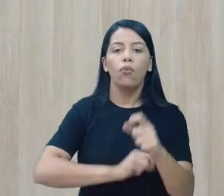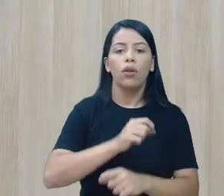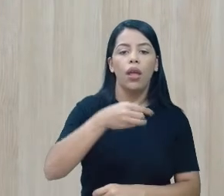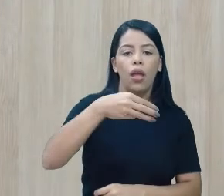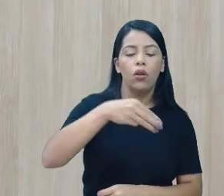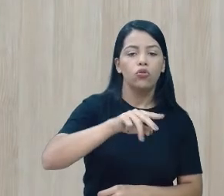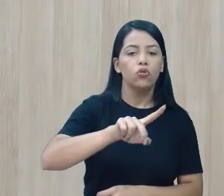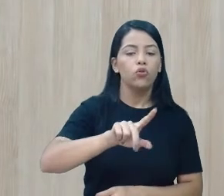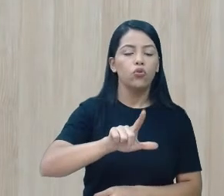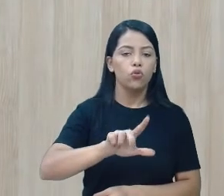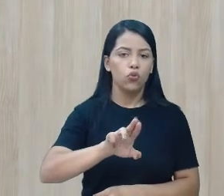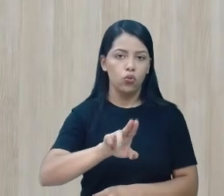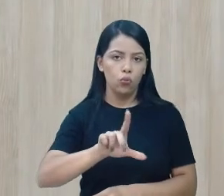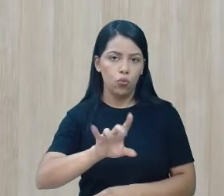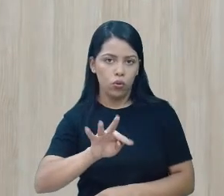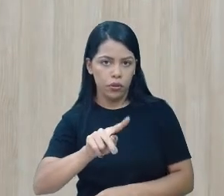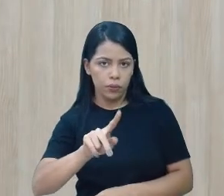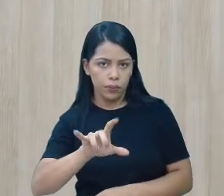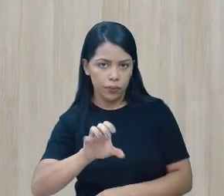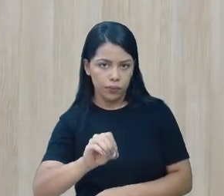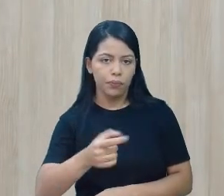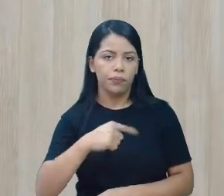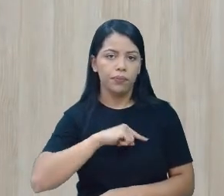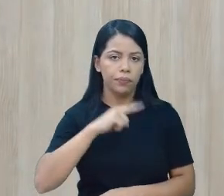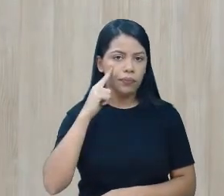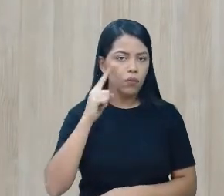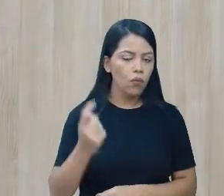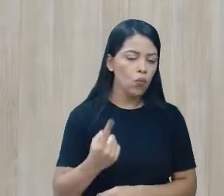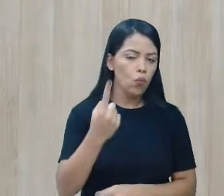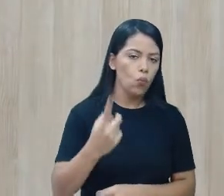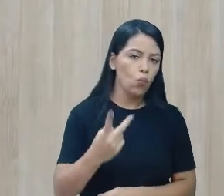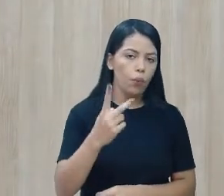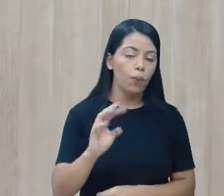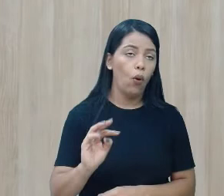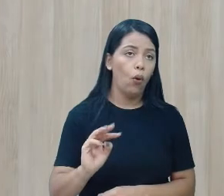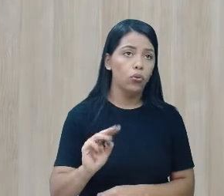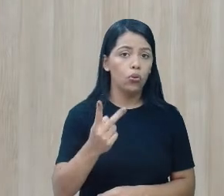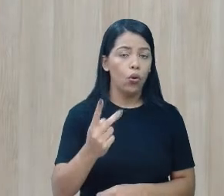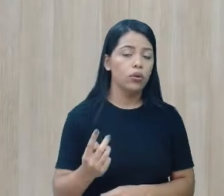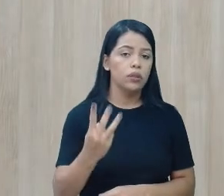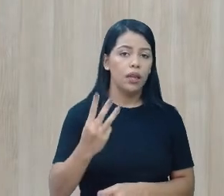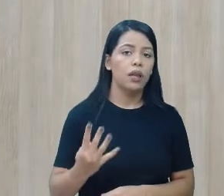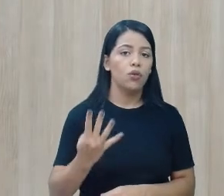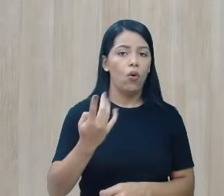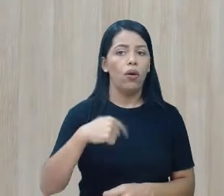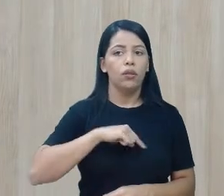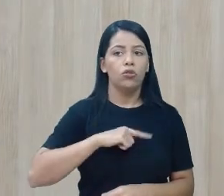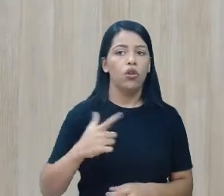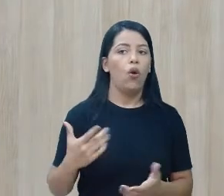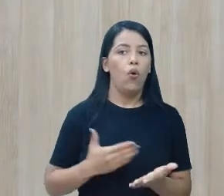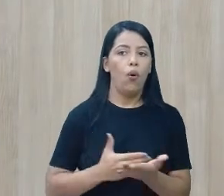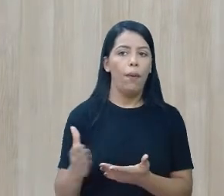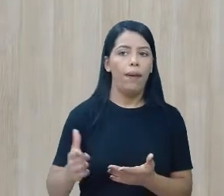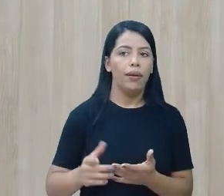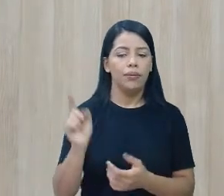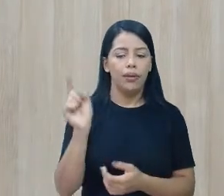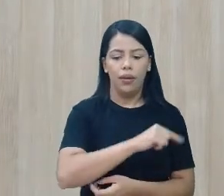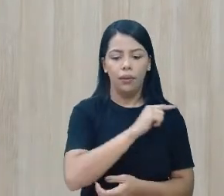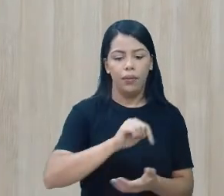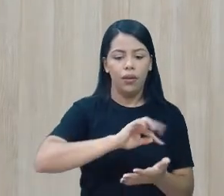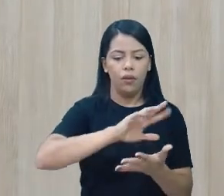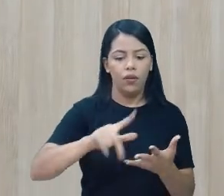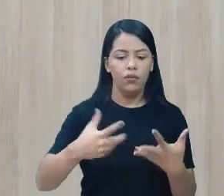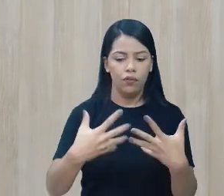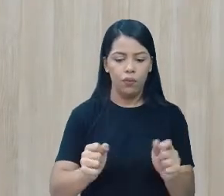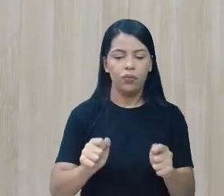Por 2, por 3, por 4 e assim sucessivamente, né? No caso por 2, já começa eliminando vários valores. Então, vamos fazer